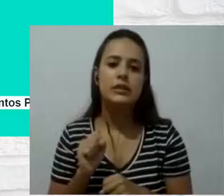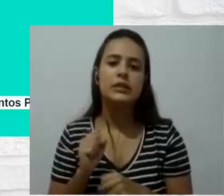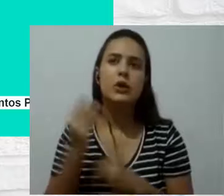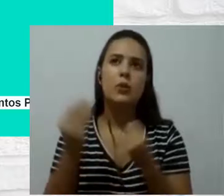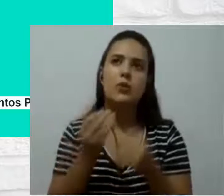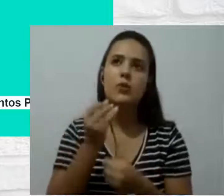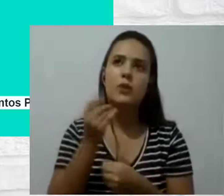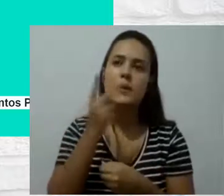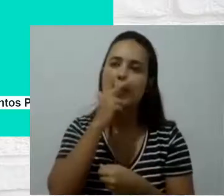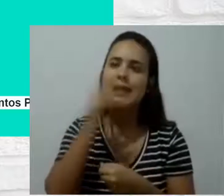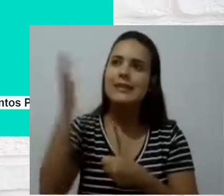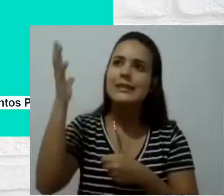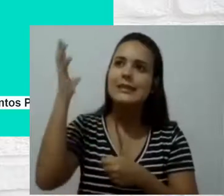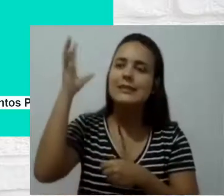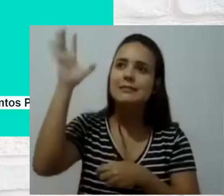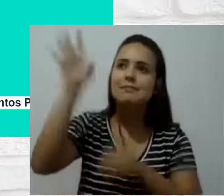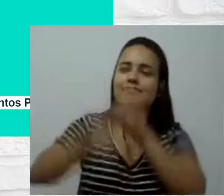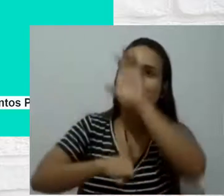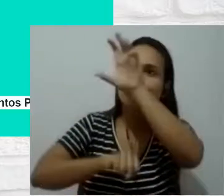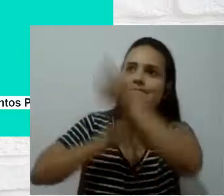do que está acontecendo para vocês,